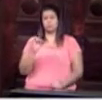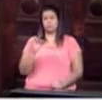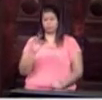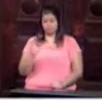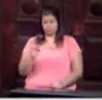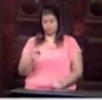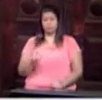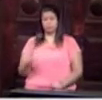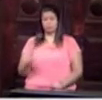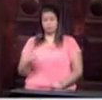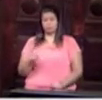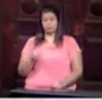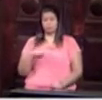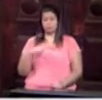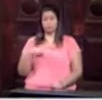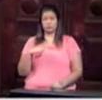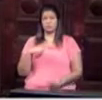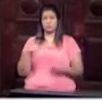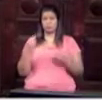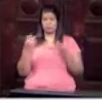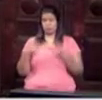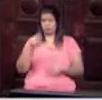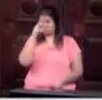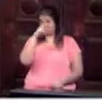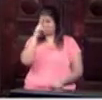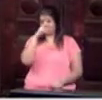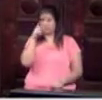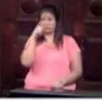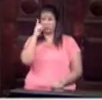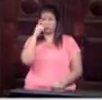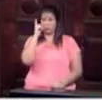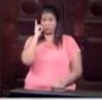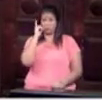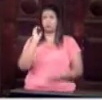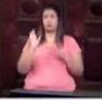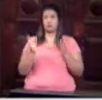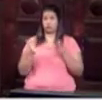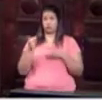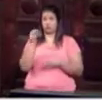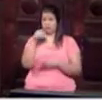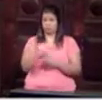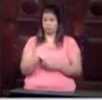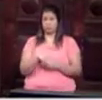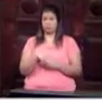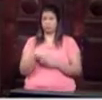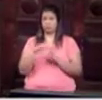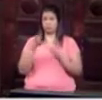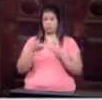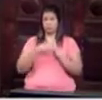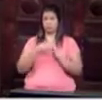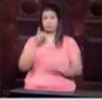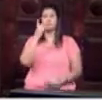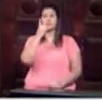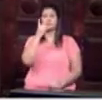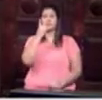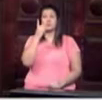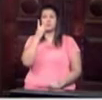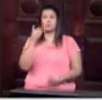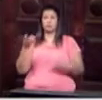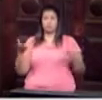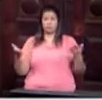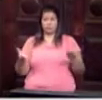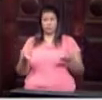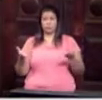Segundo, aliás, lembrando que ontem foi votado na Câmara dos Deputados, hoje seguirá